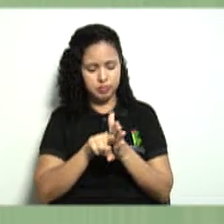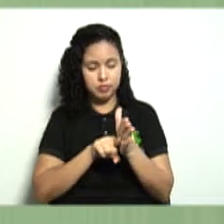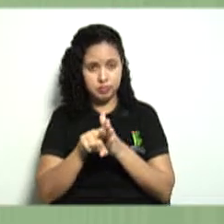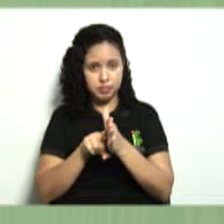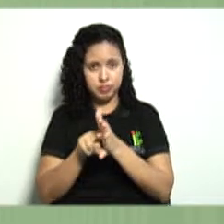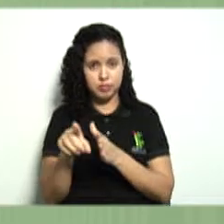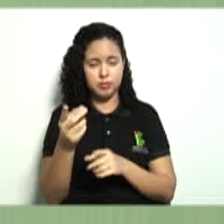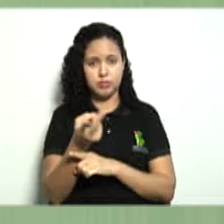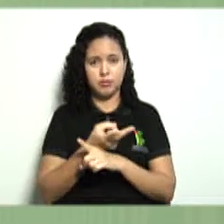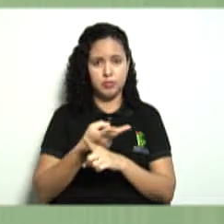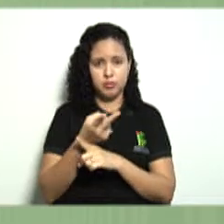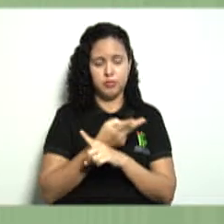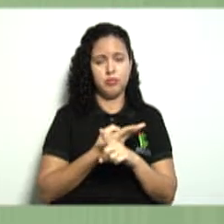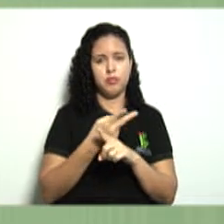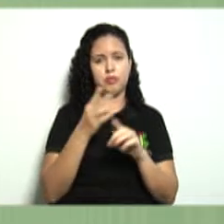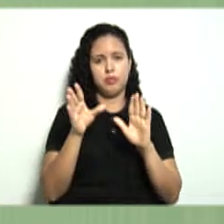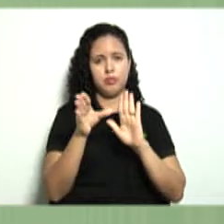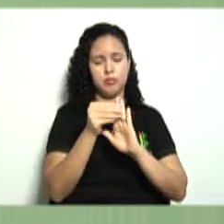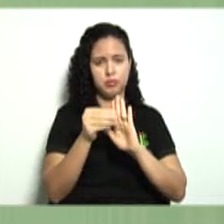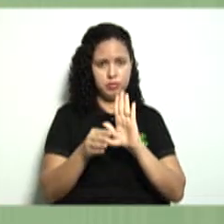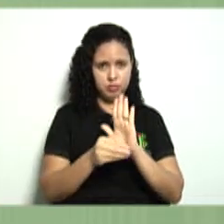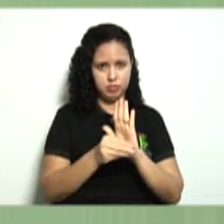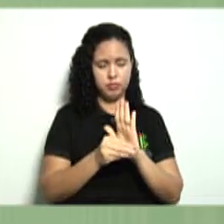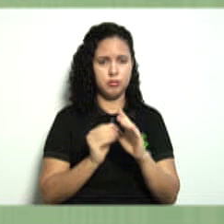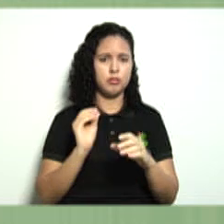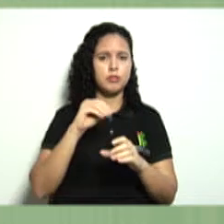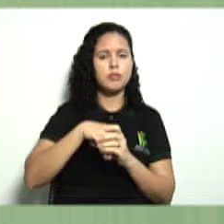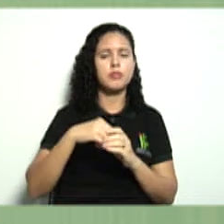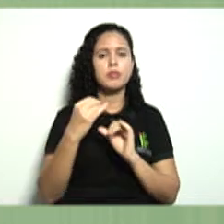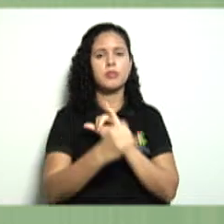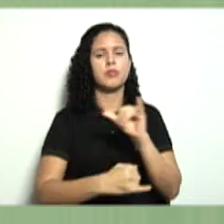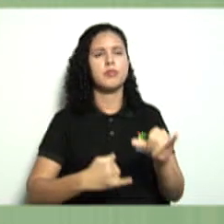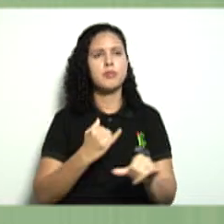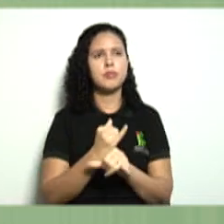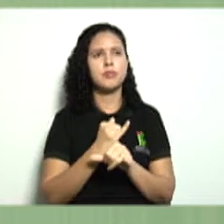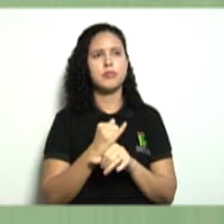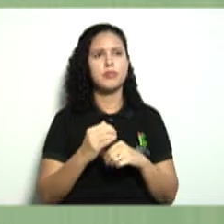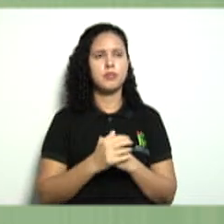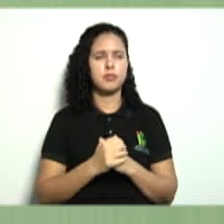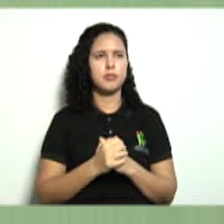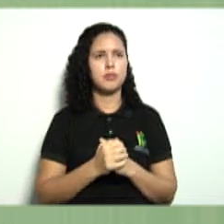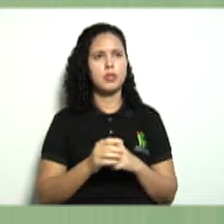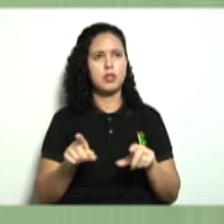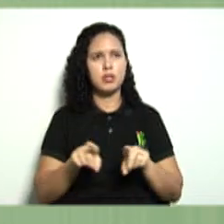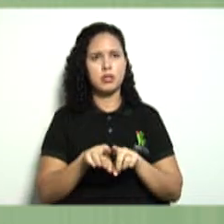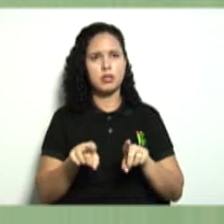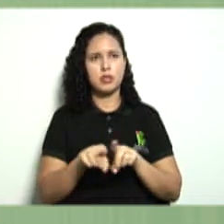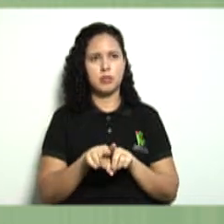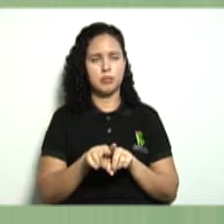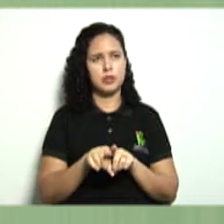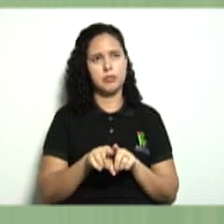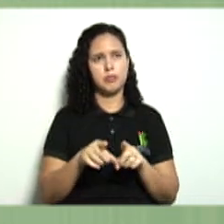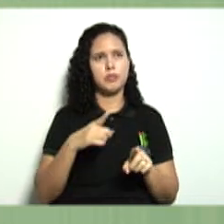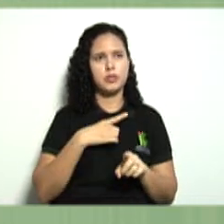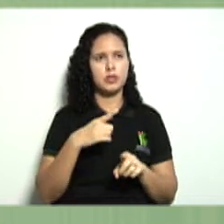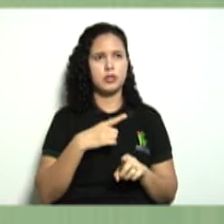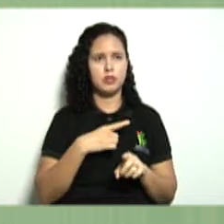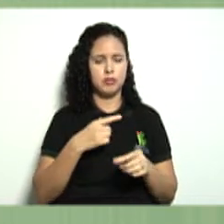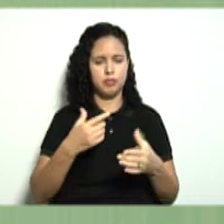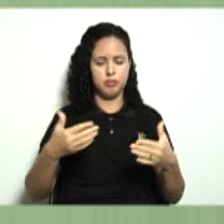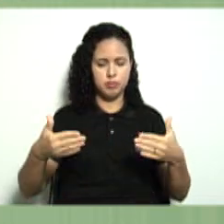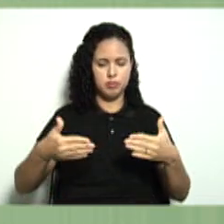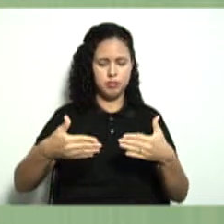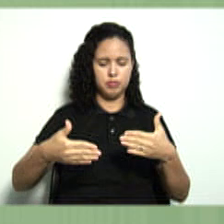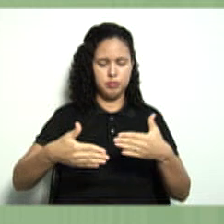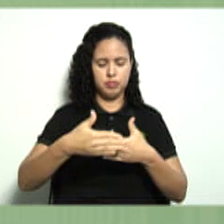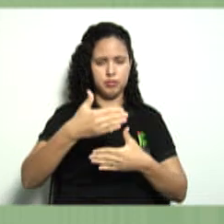buscar conteúdos aí na web. Editores de apresentação, que nós utilizamos qual? O PowerPoint. O PowerPoint é